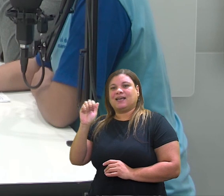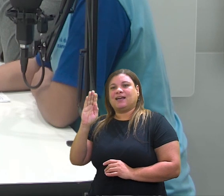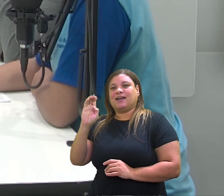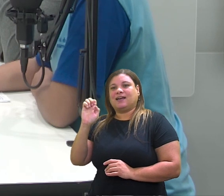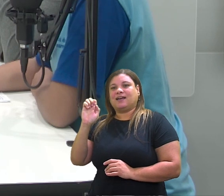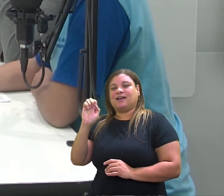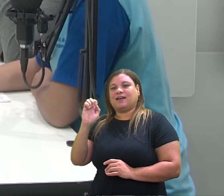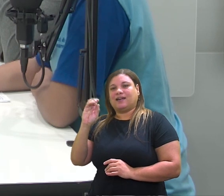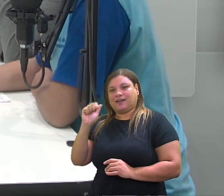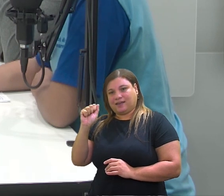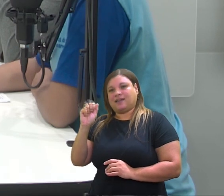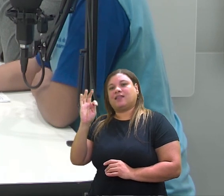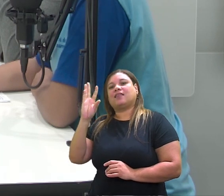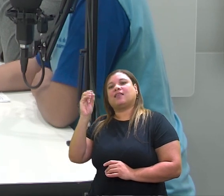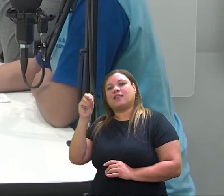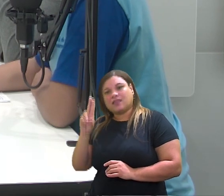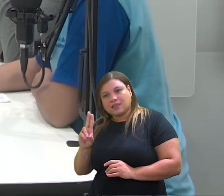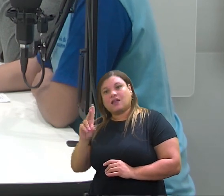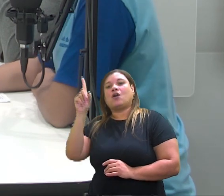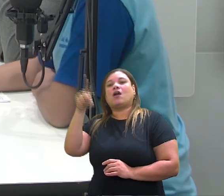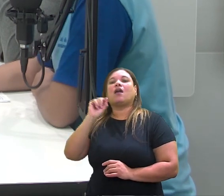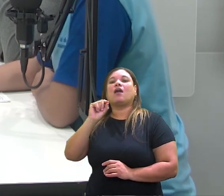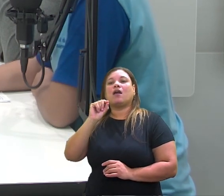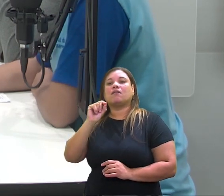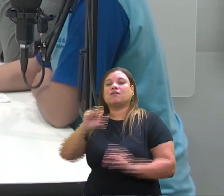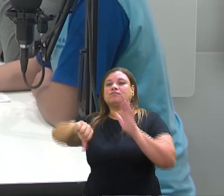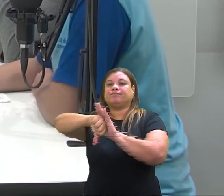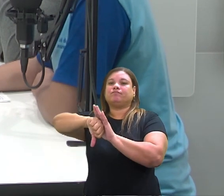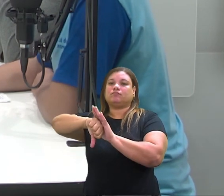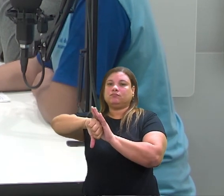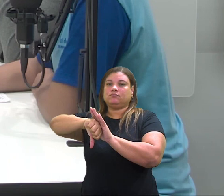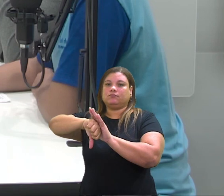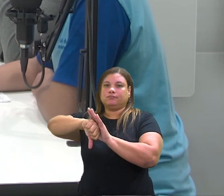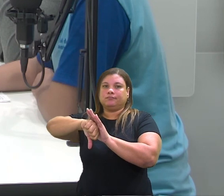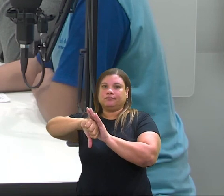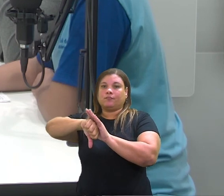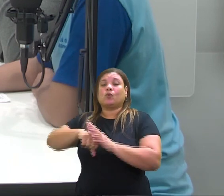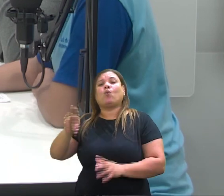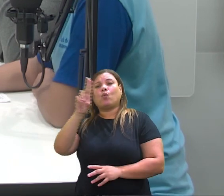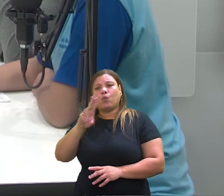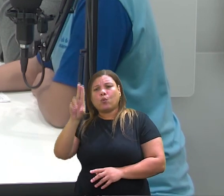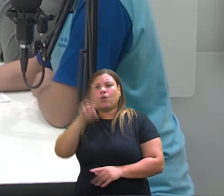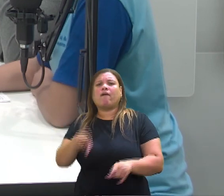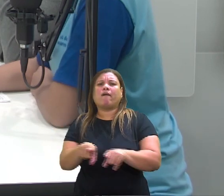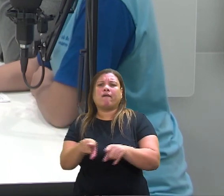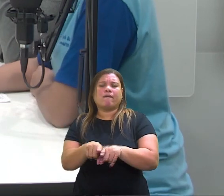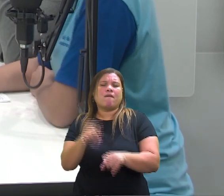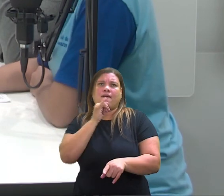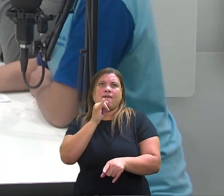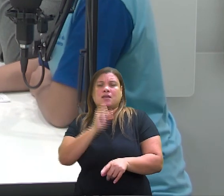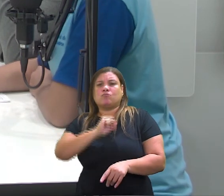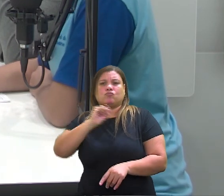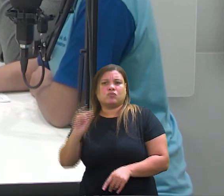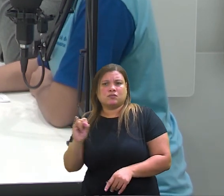que eu transmito a ofensa para o senhor, aí eu cometo o desacato. Você é um filho da fulana de tal. Eu sou filho de